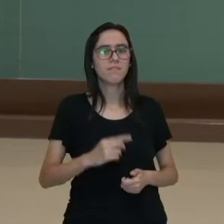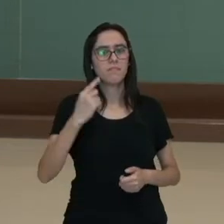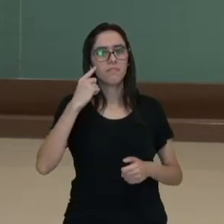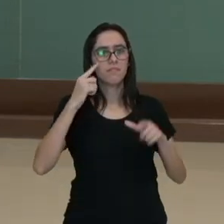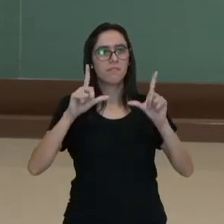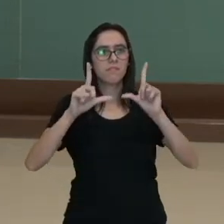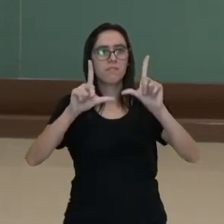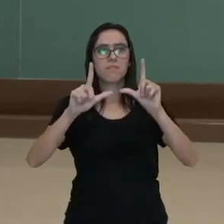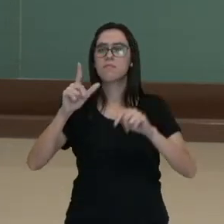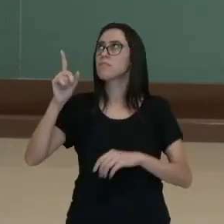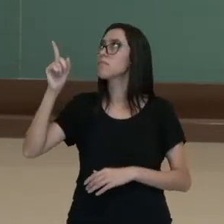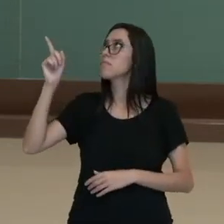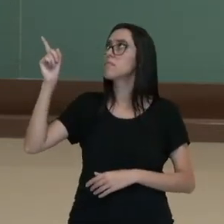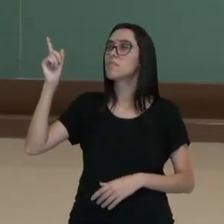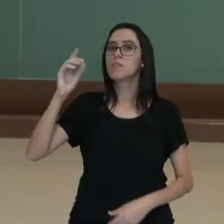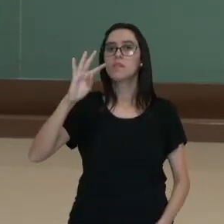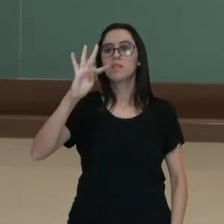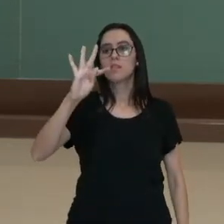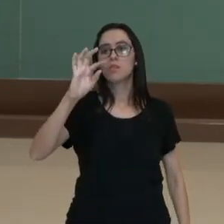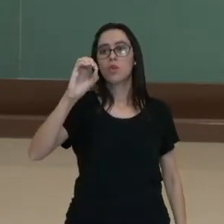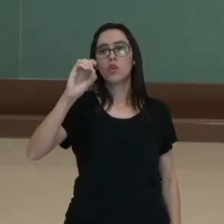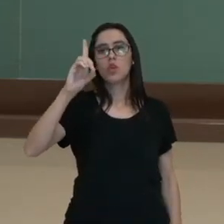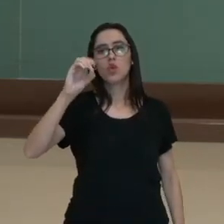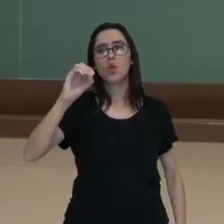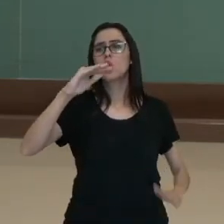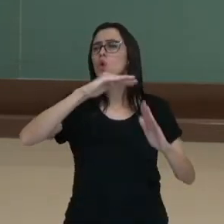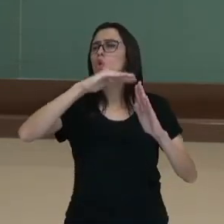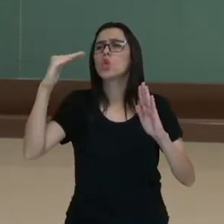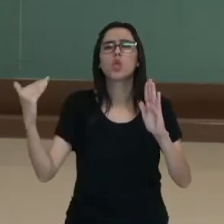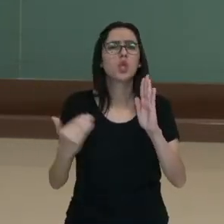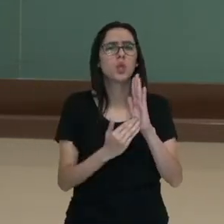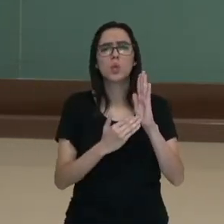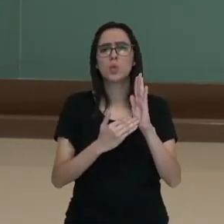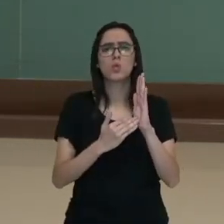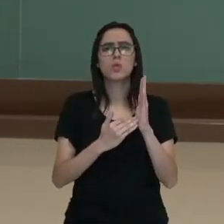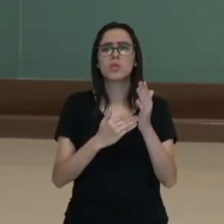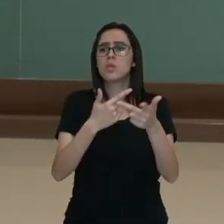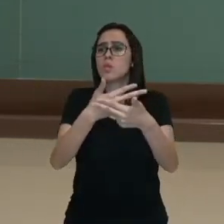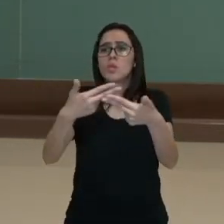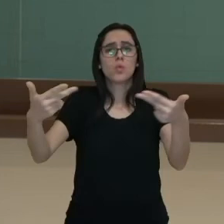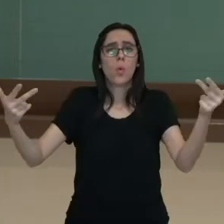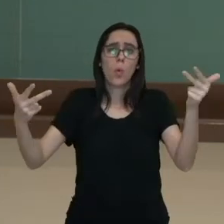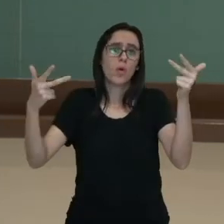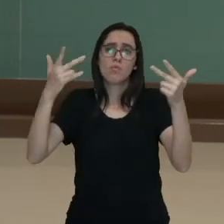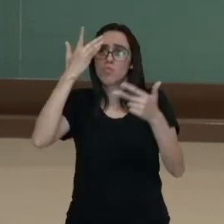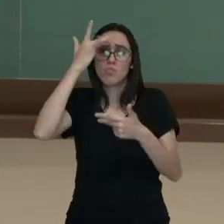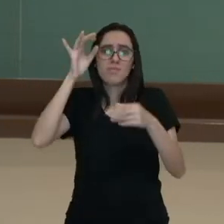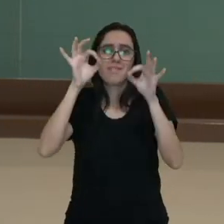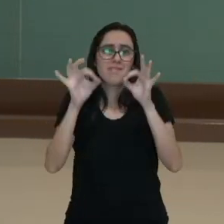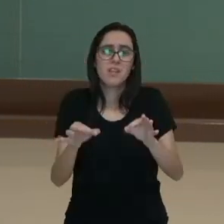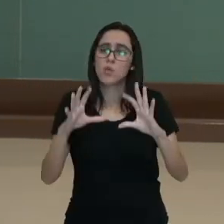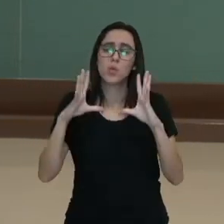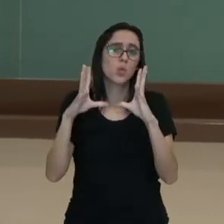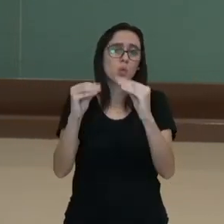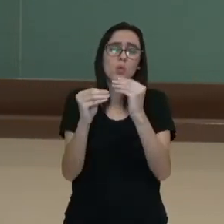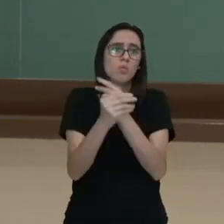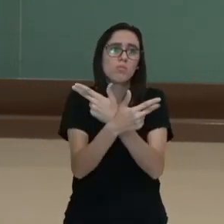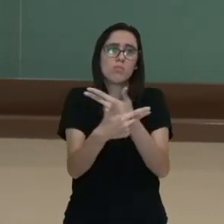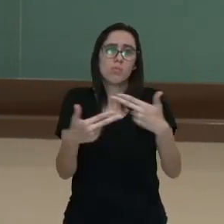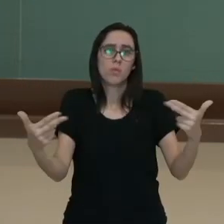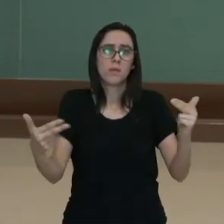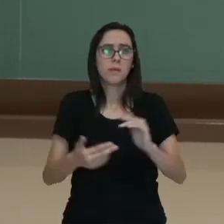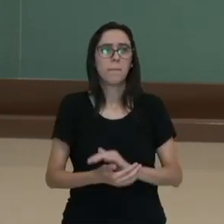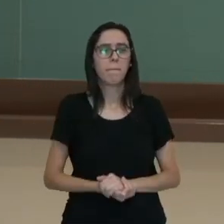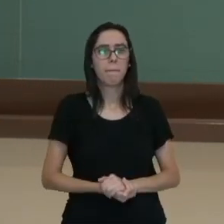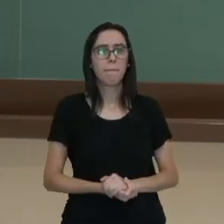O todo, sino que todo tenha preço. Então, é indefinido. Mas ela usou o quê? Opa,